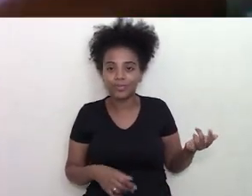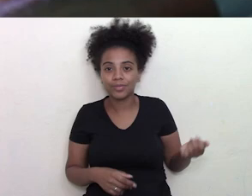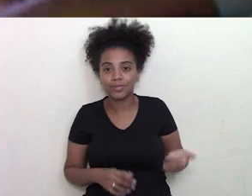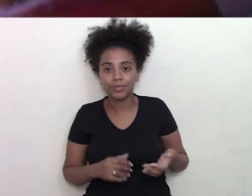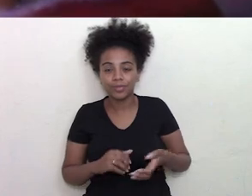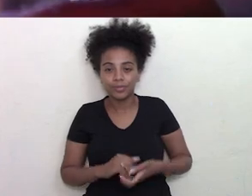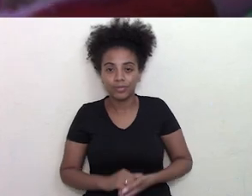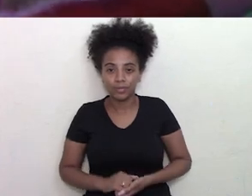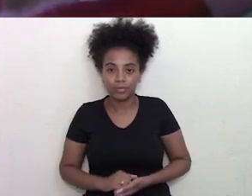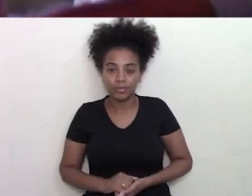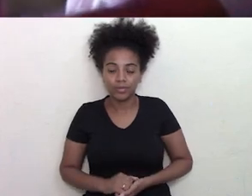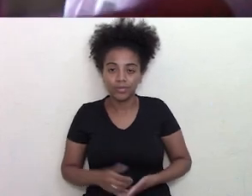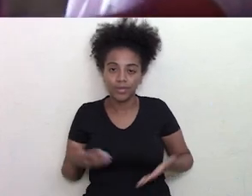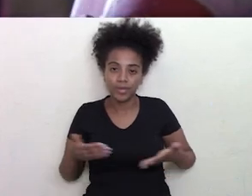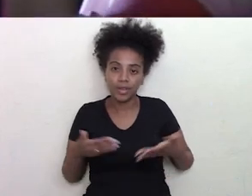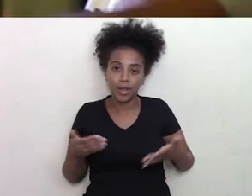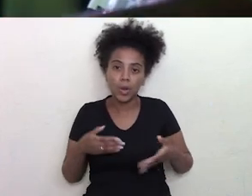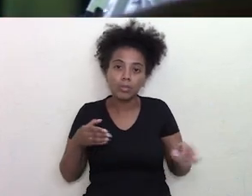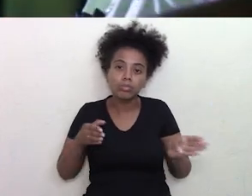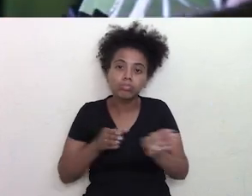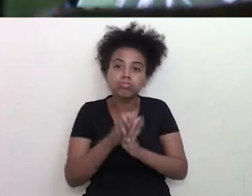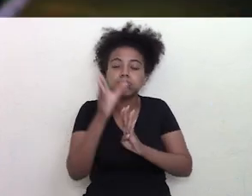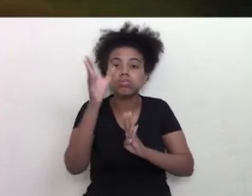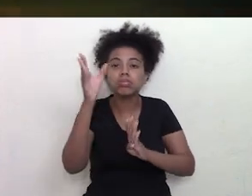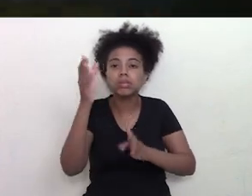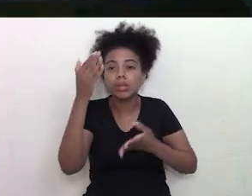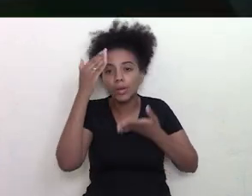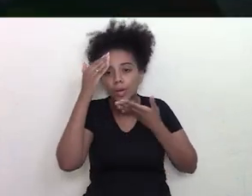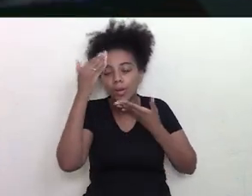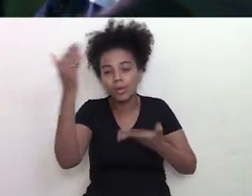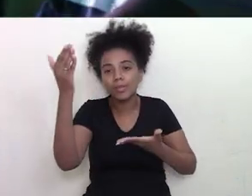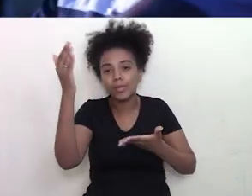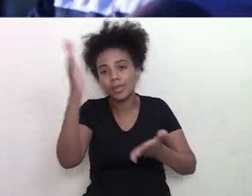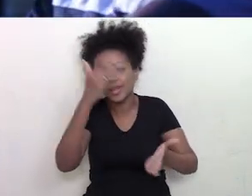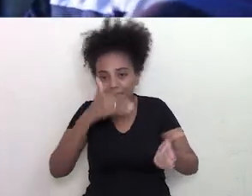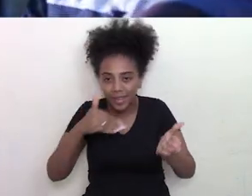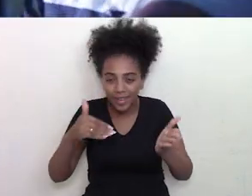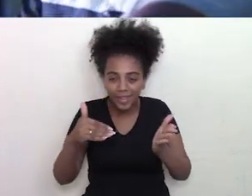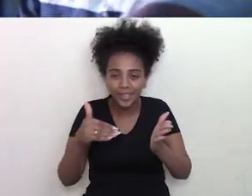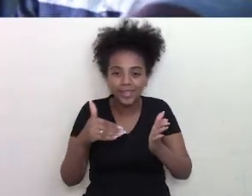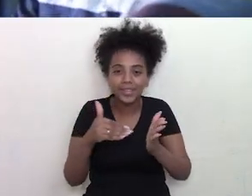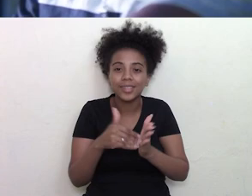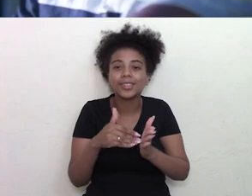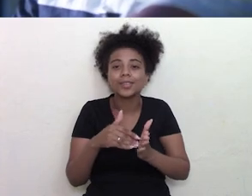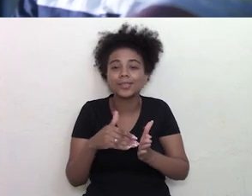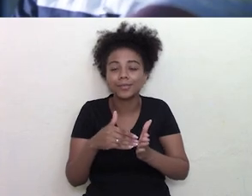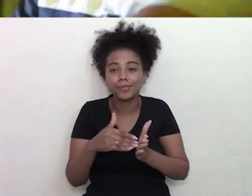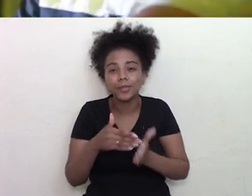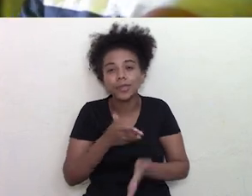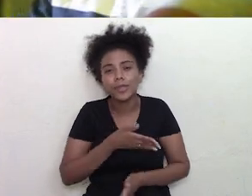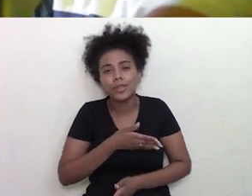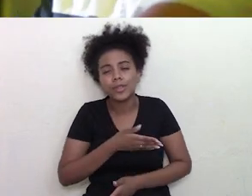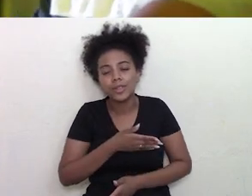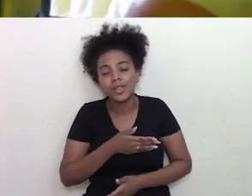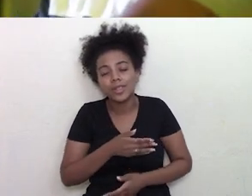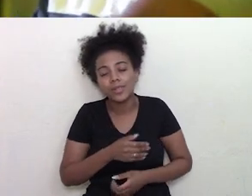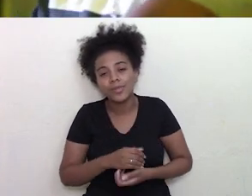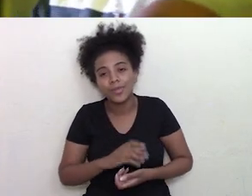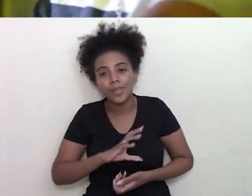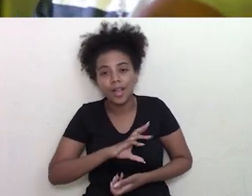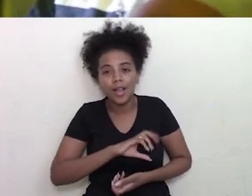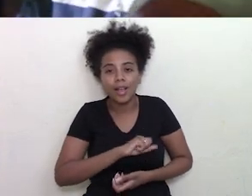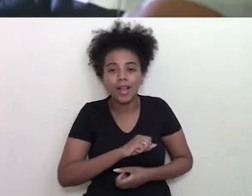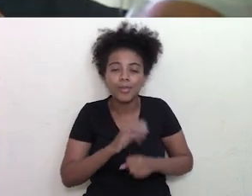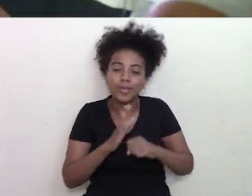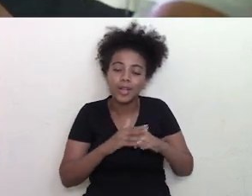Vamos agora mandar a nossa saideira. Agradecemos de coração todo o amor, carinho por todo mundo que esperou a